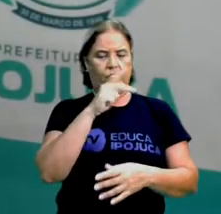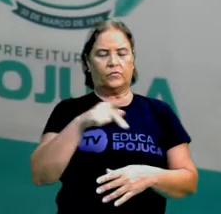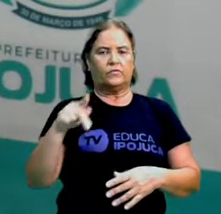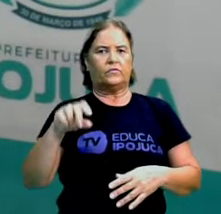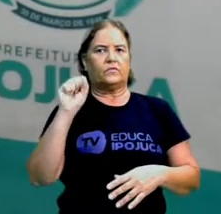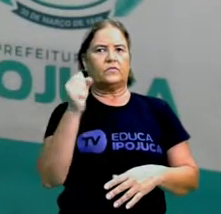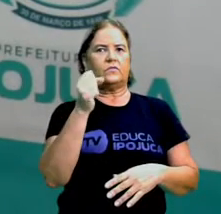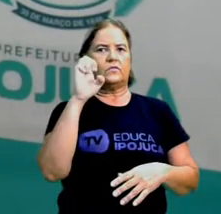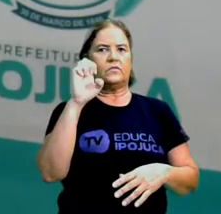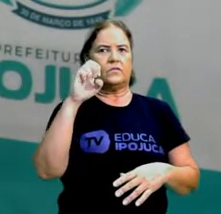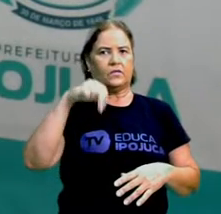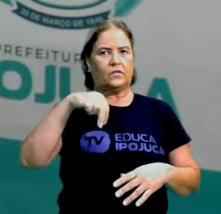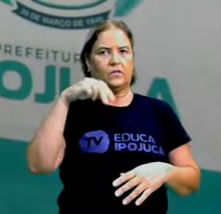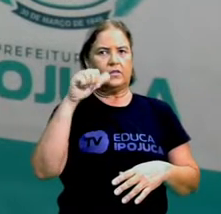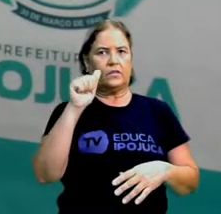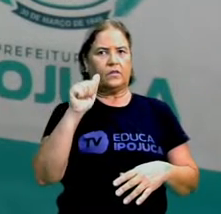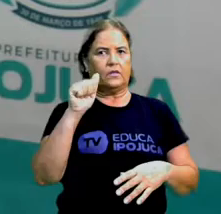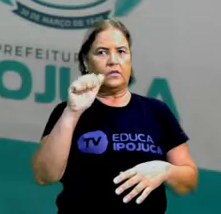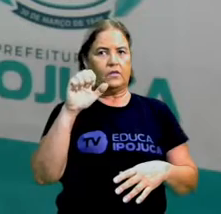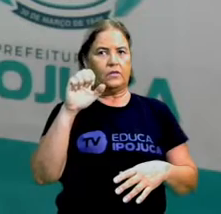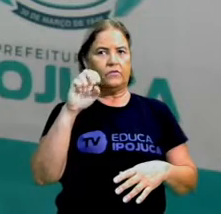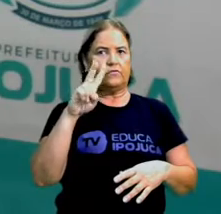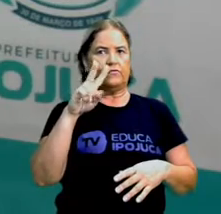Santana. Vamos nessa?